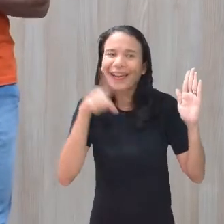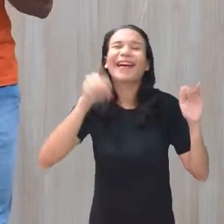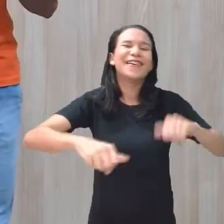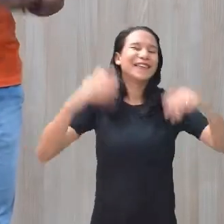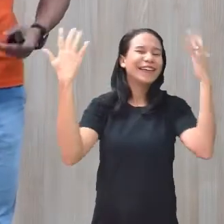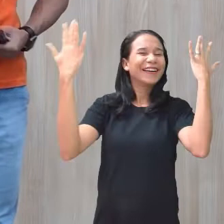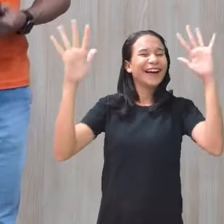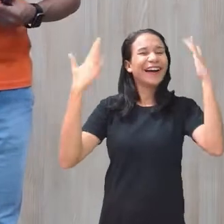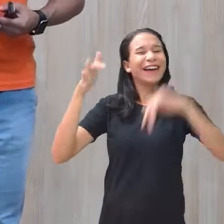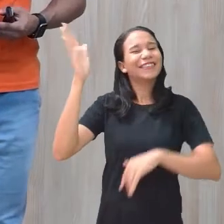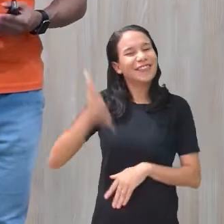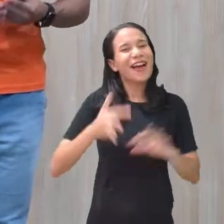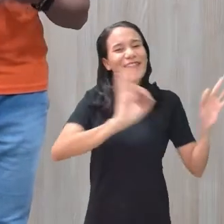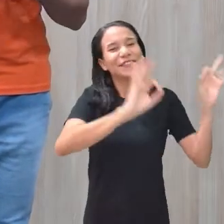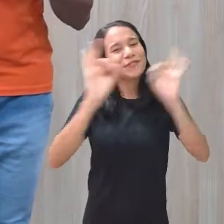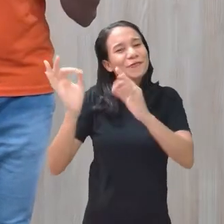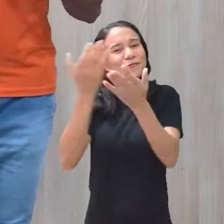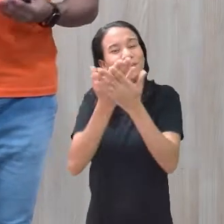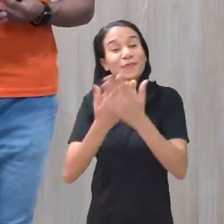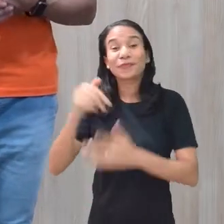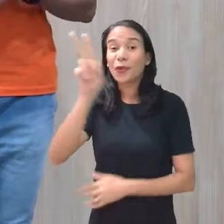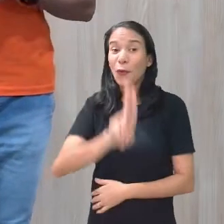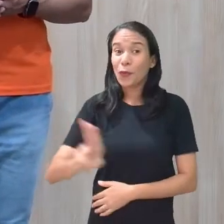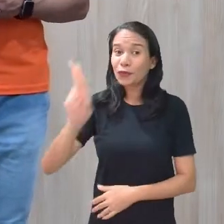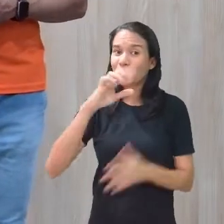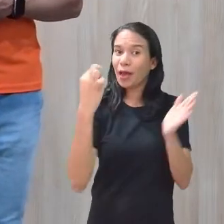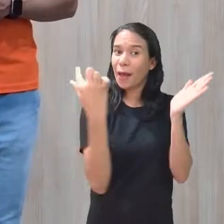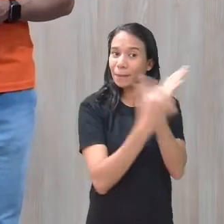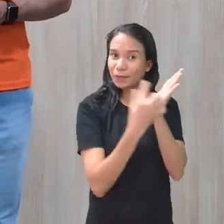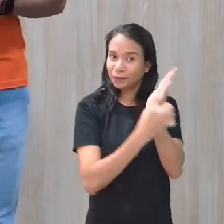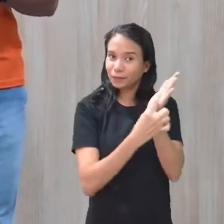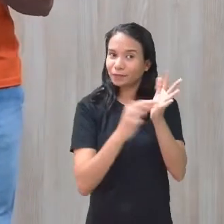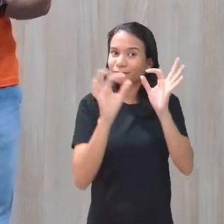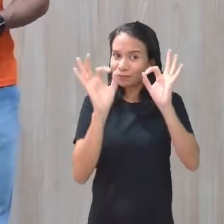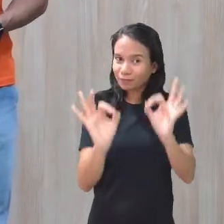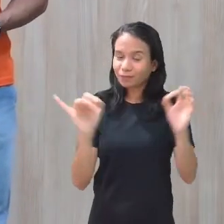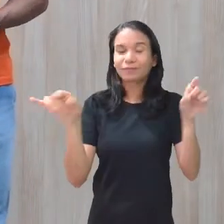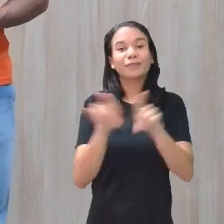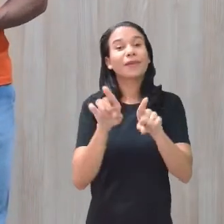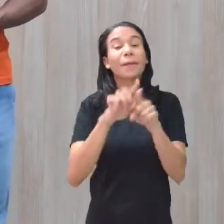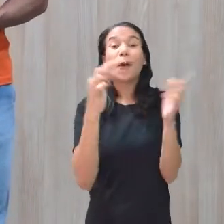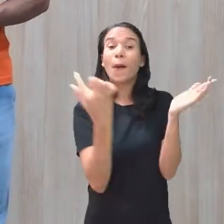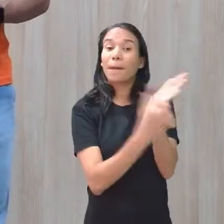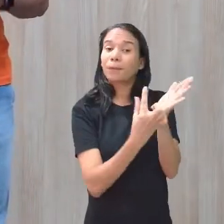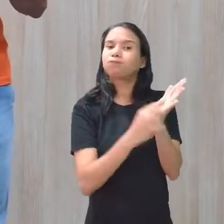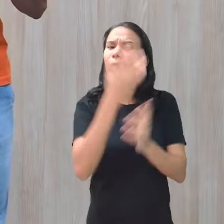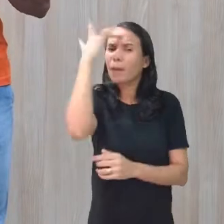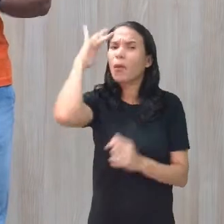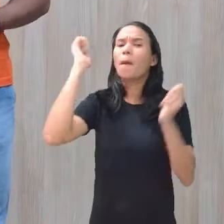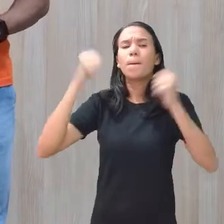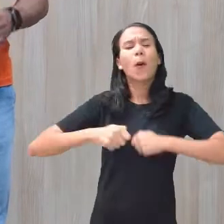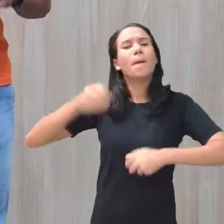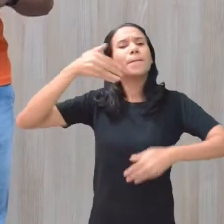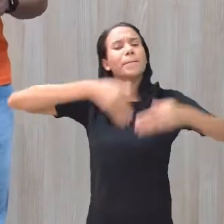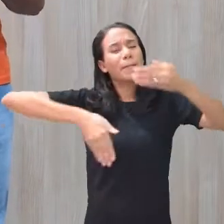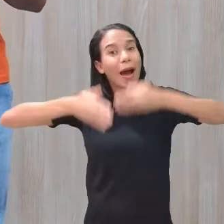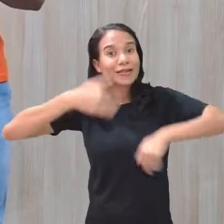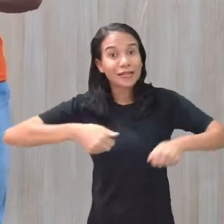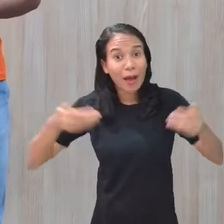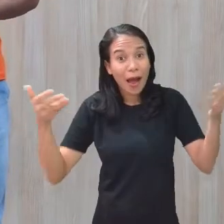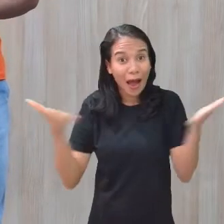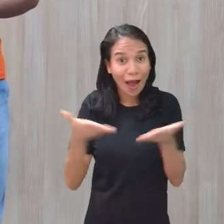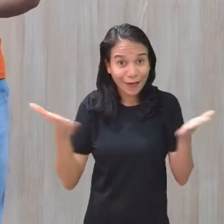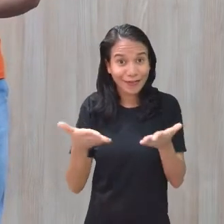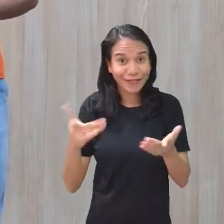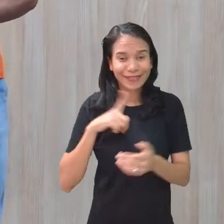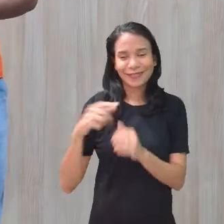está assistindo aí a nossa aula através do nosso aplicativo. E é através dele que você vai poder participar aqui ao vivo com